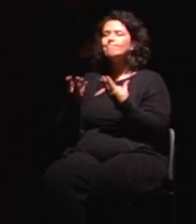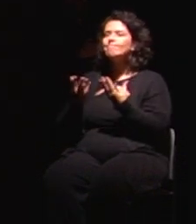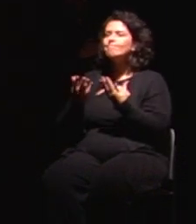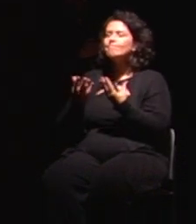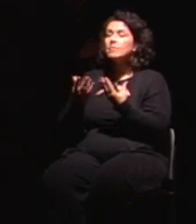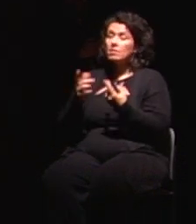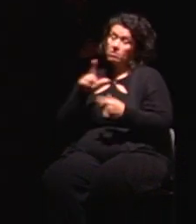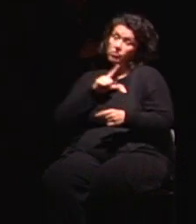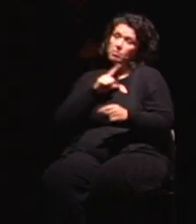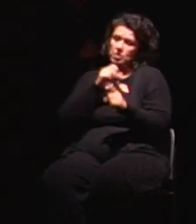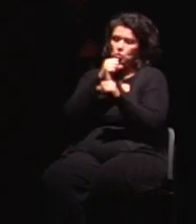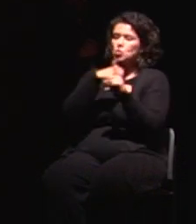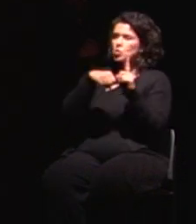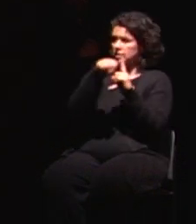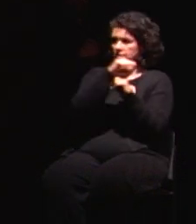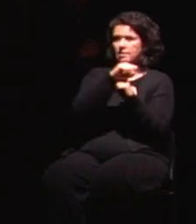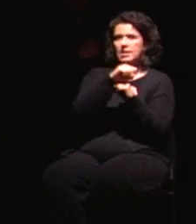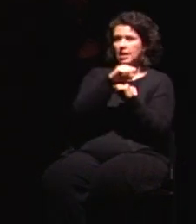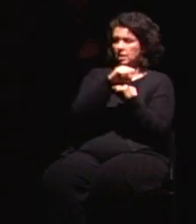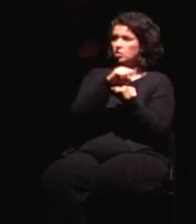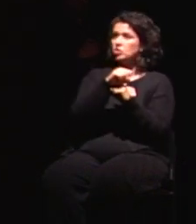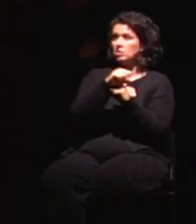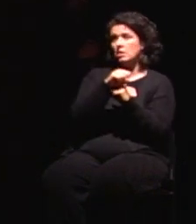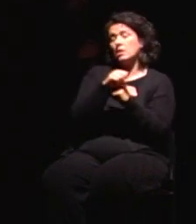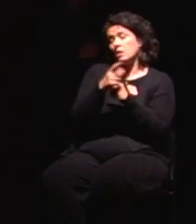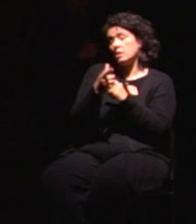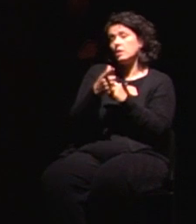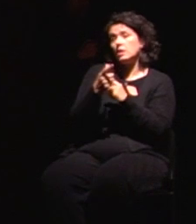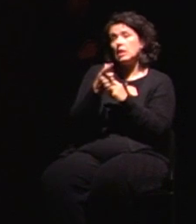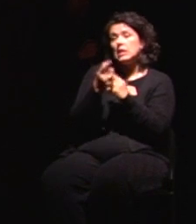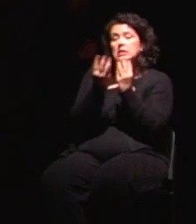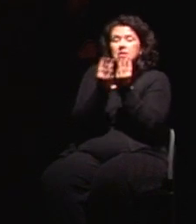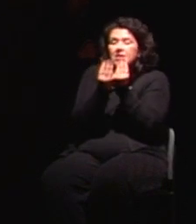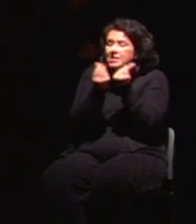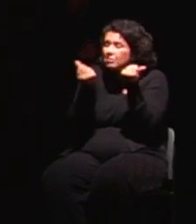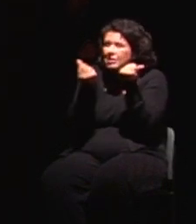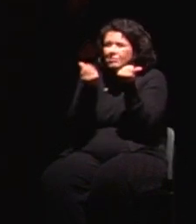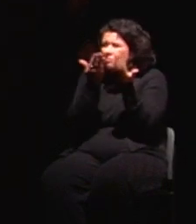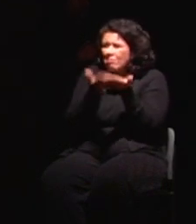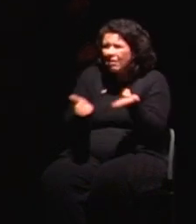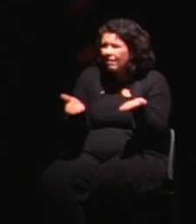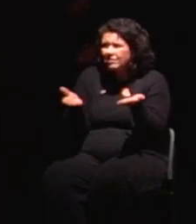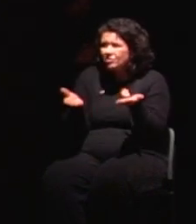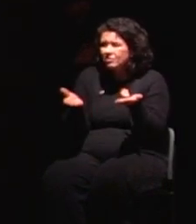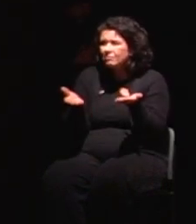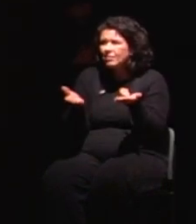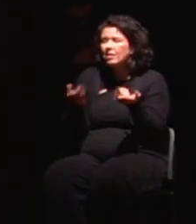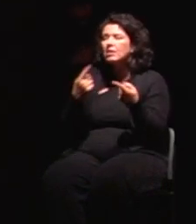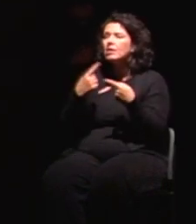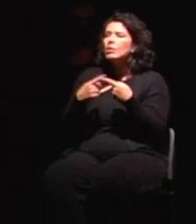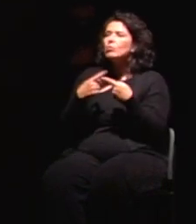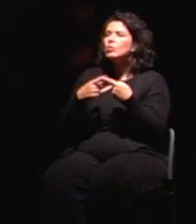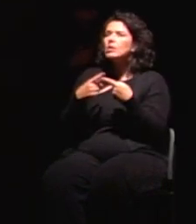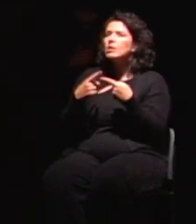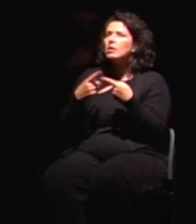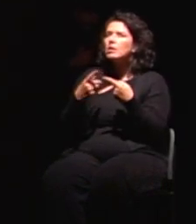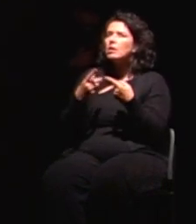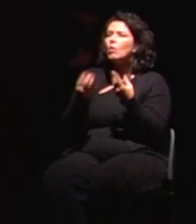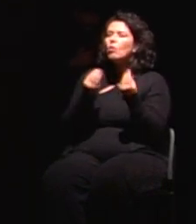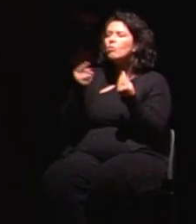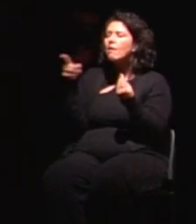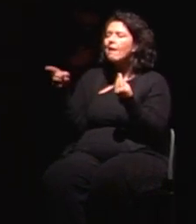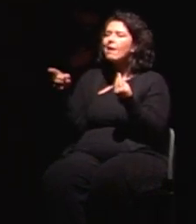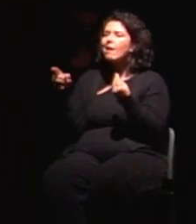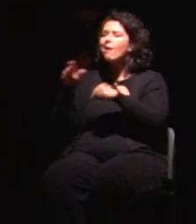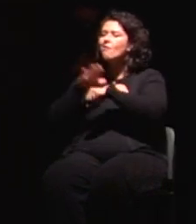é uma sociedade que nos dessensibiliza até hoje, né? A ideia de trazer essa sensibilidade, né? E